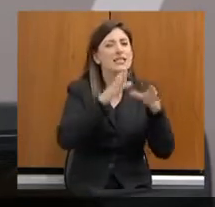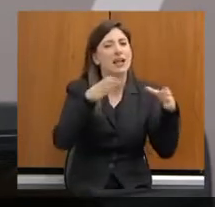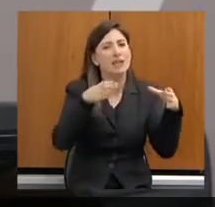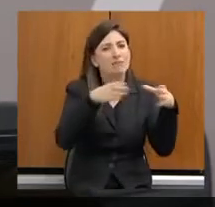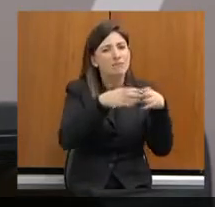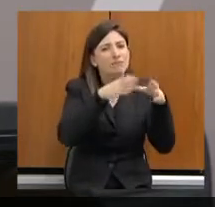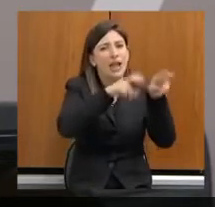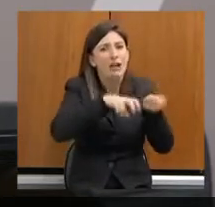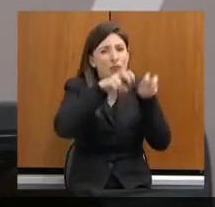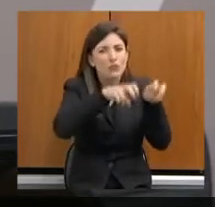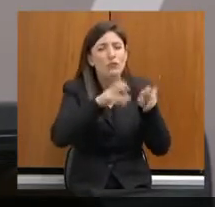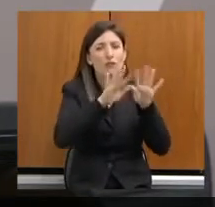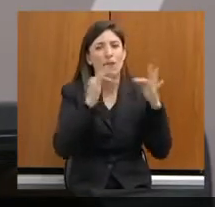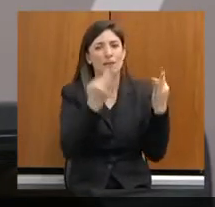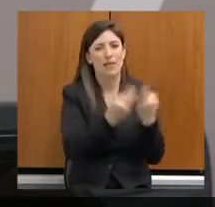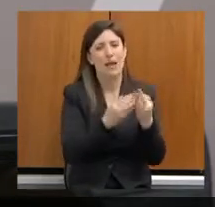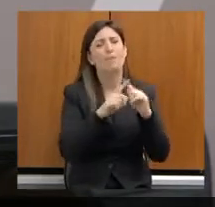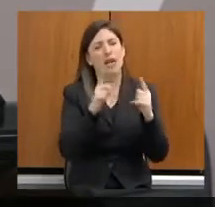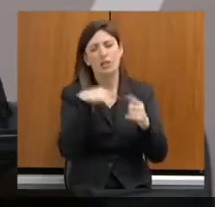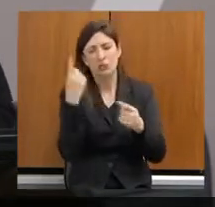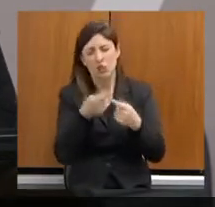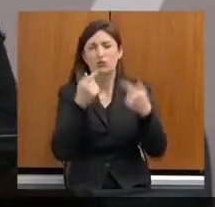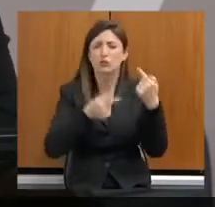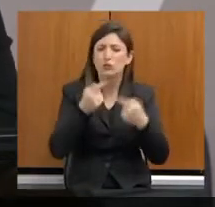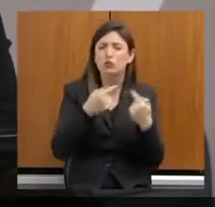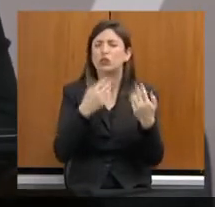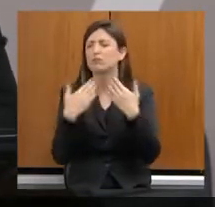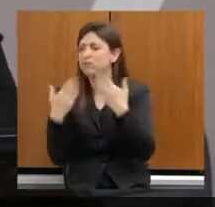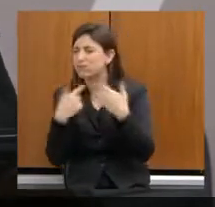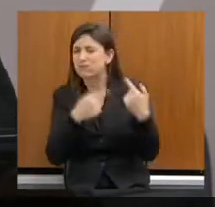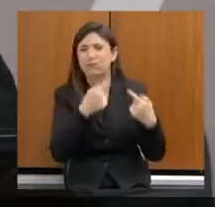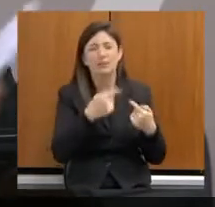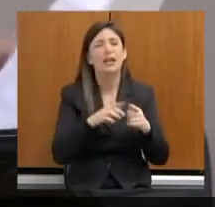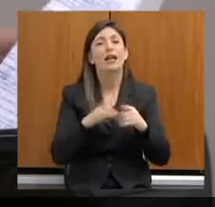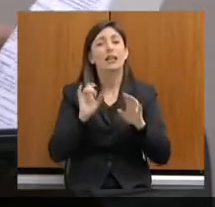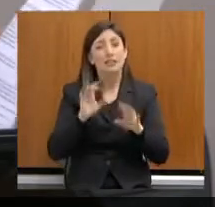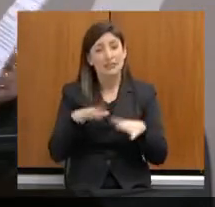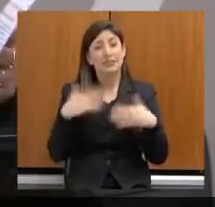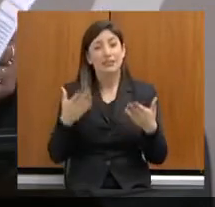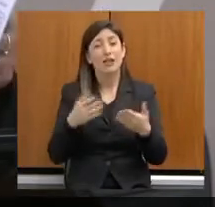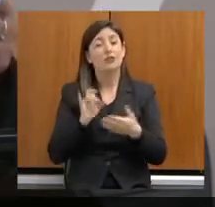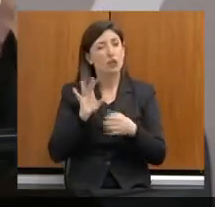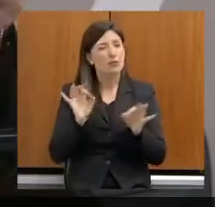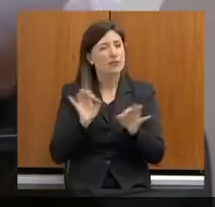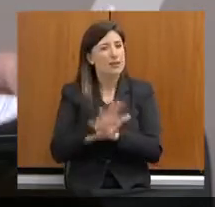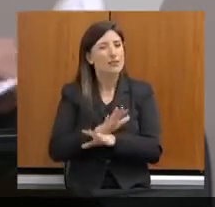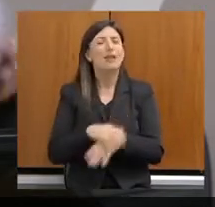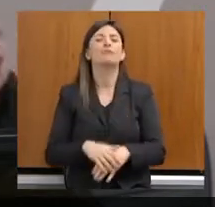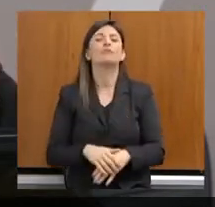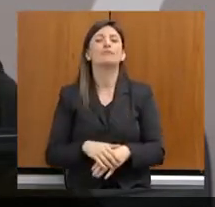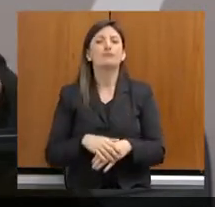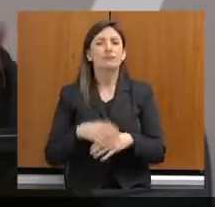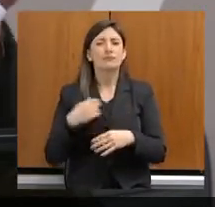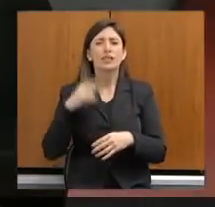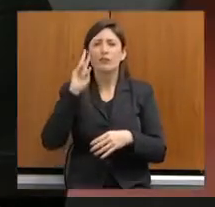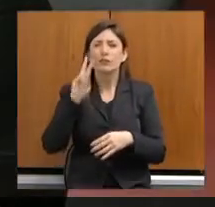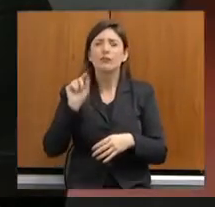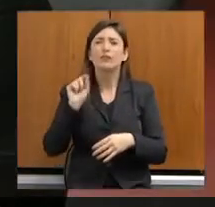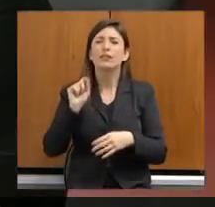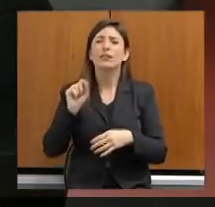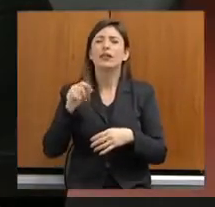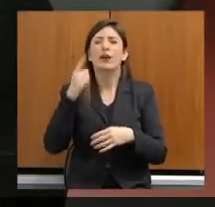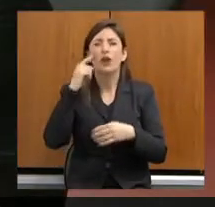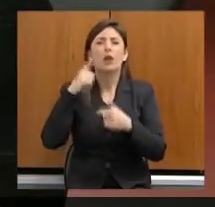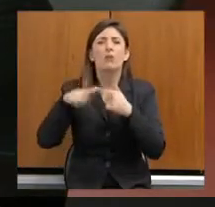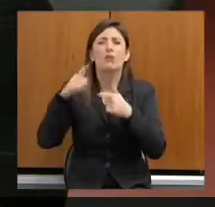debatendo queria também Presidente para finalizar eu vi uma observação né de que o problema financeiro do estado foi no governo